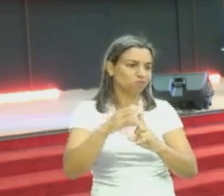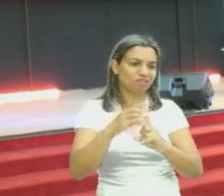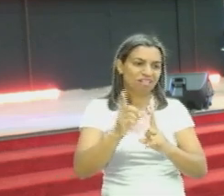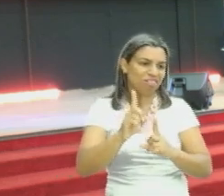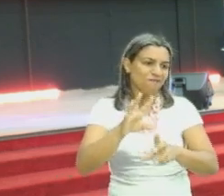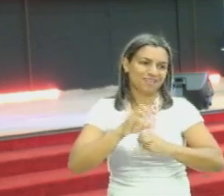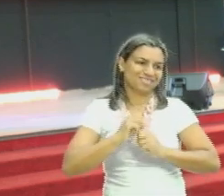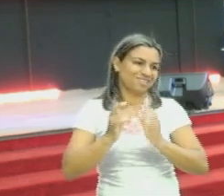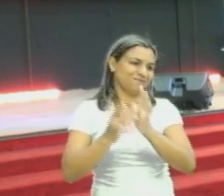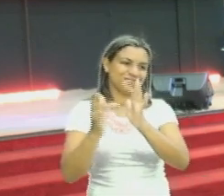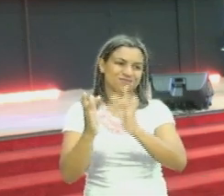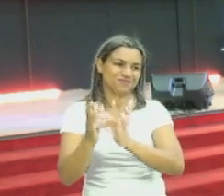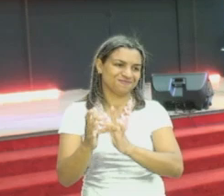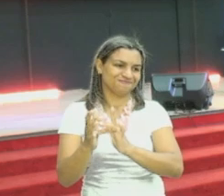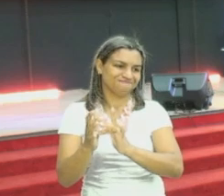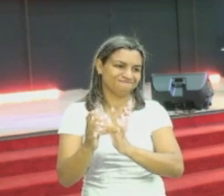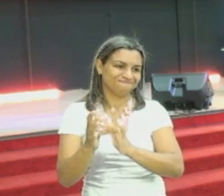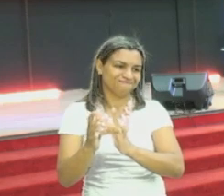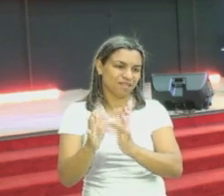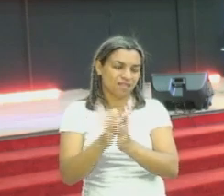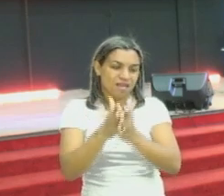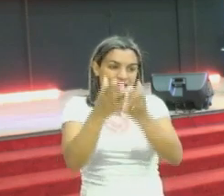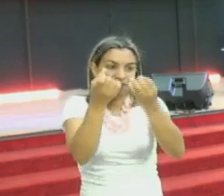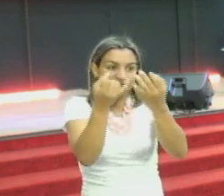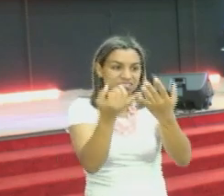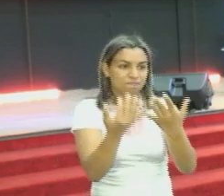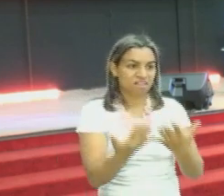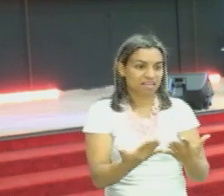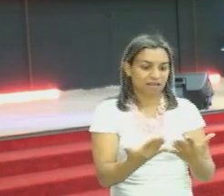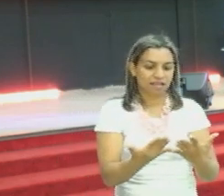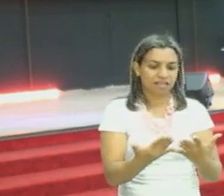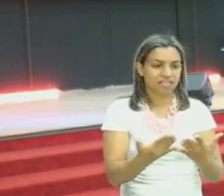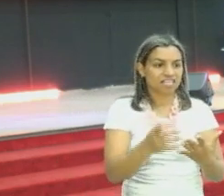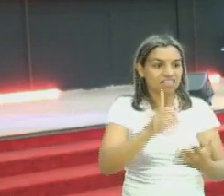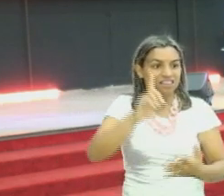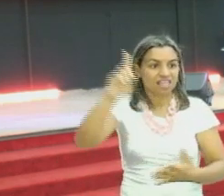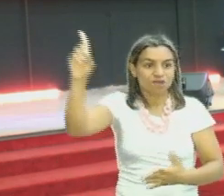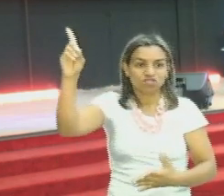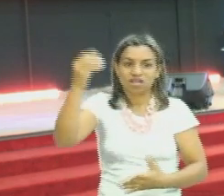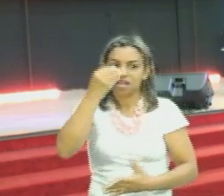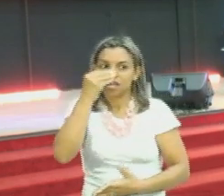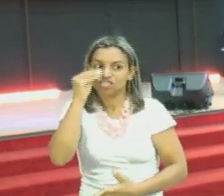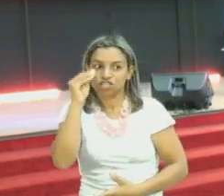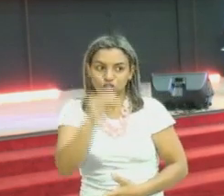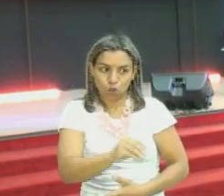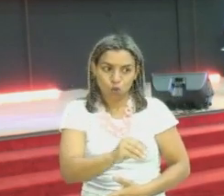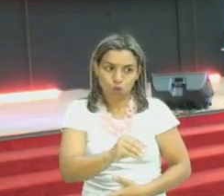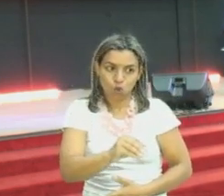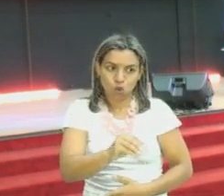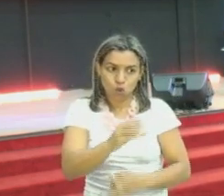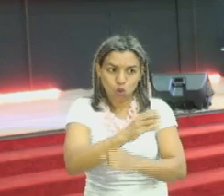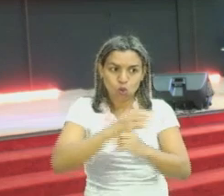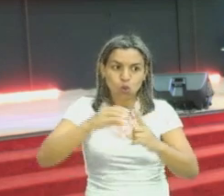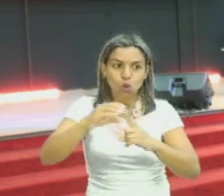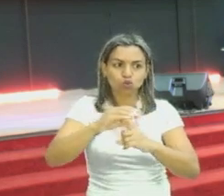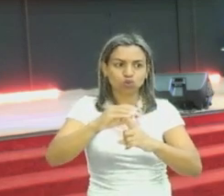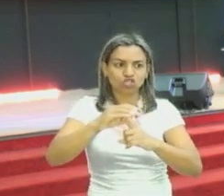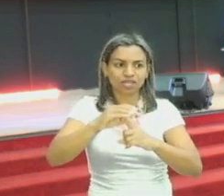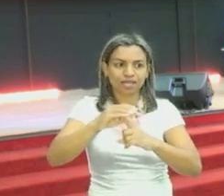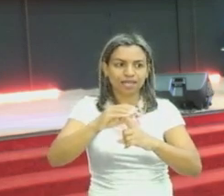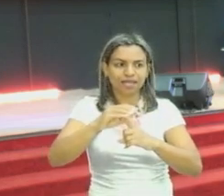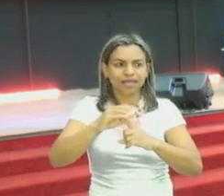aceito. A Bíblia diz que Deus rejeitou o culto de Caim. Por que